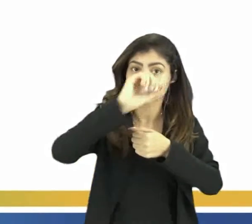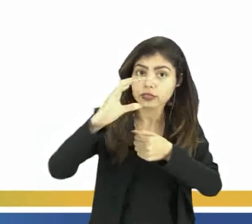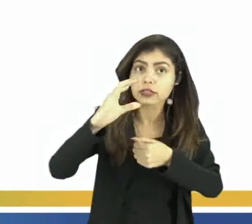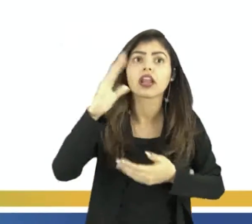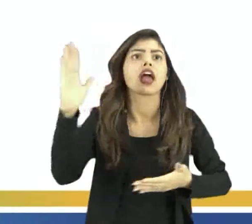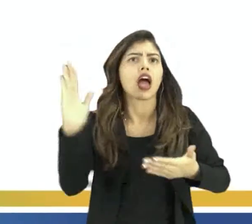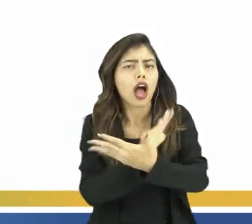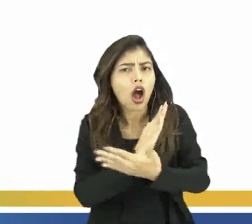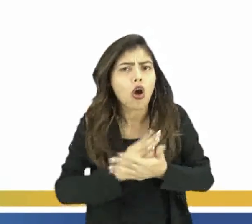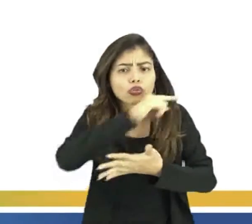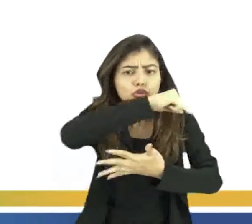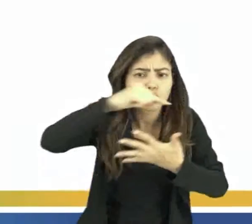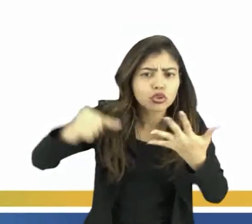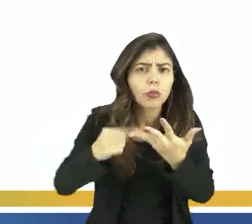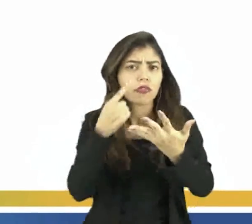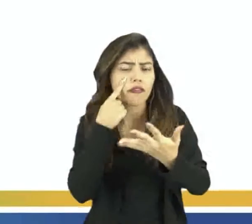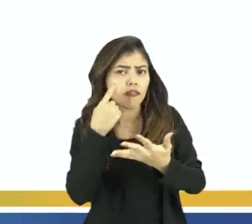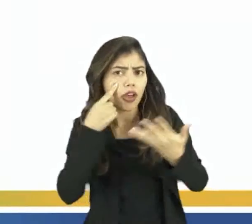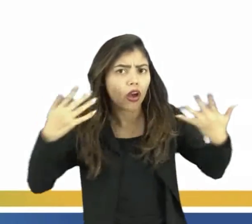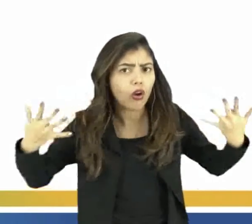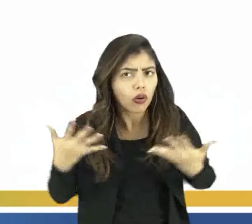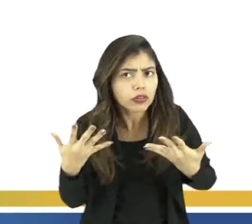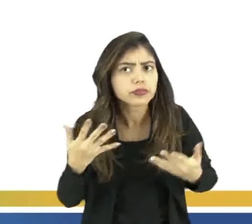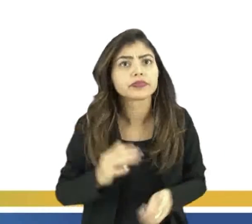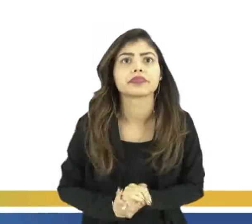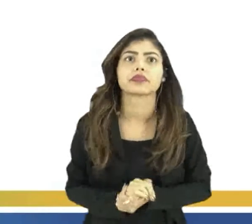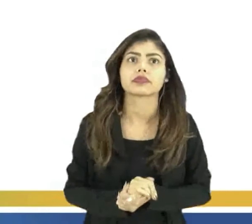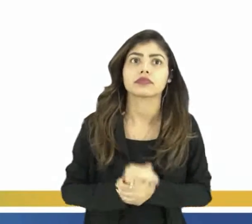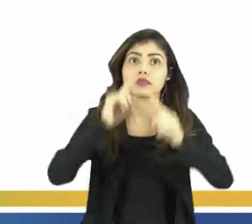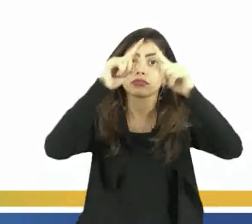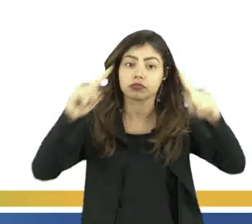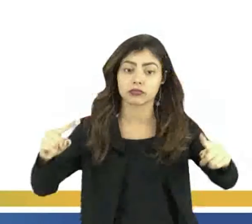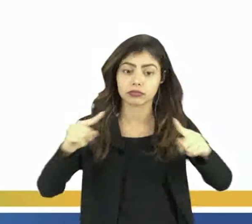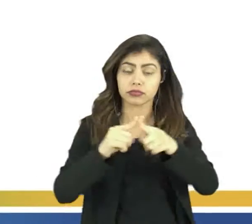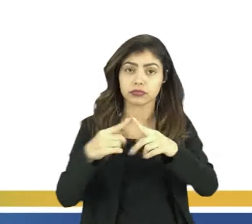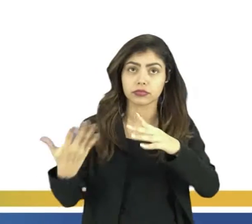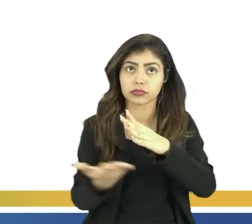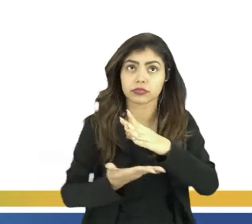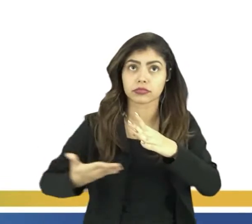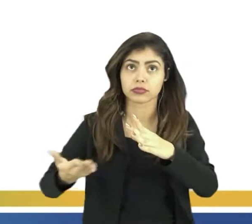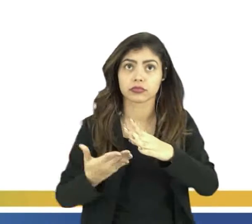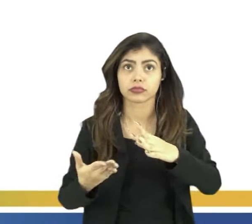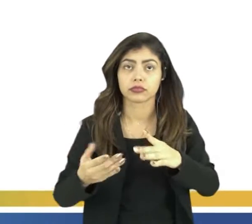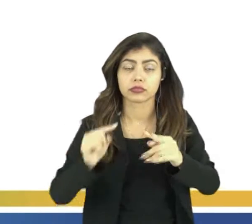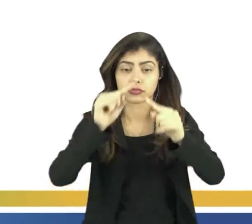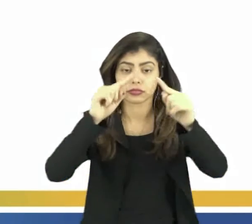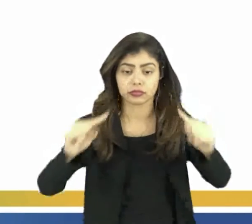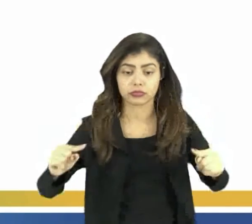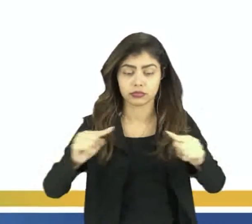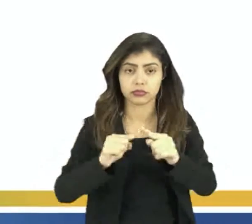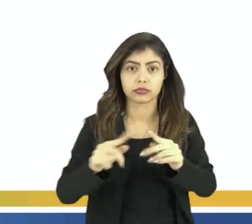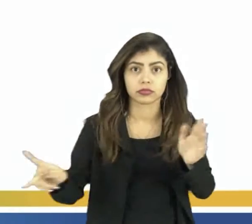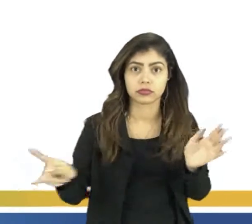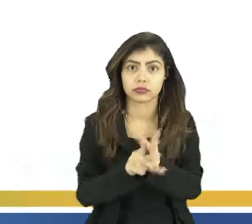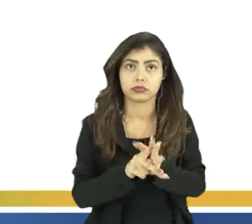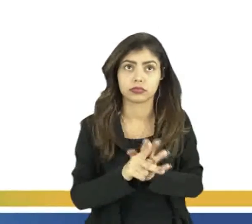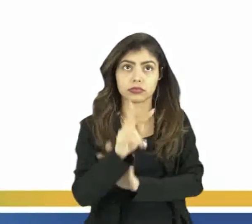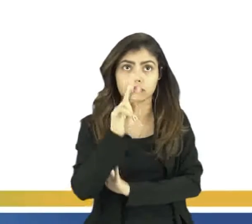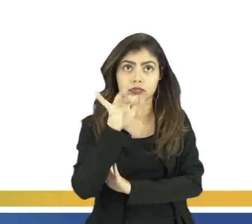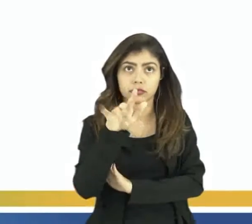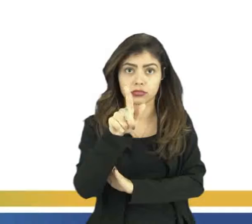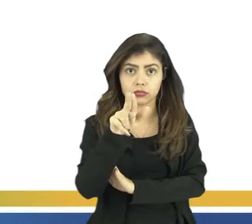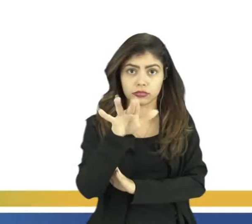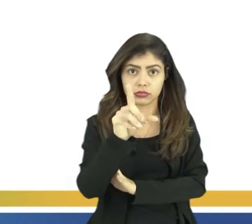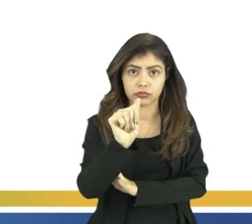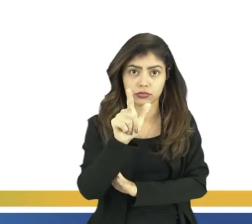classificados em alguns tipos que a gente vai estar vendo. Prisma triangular, base formada pelo triângulo, que o próprio nome já diz,